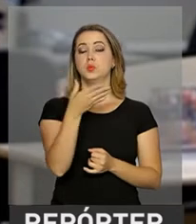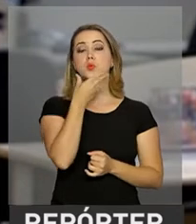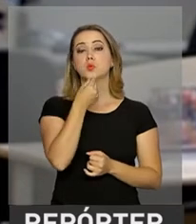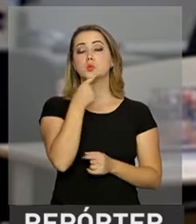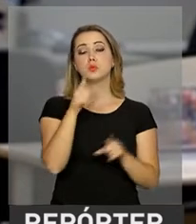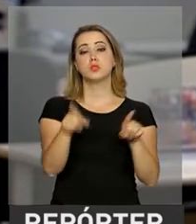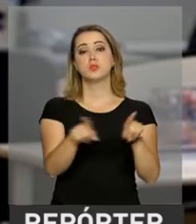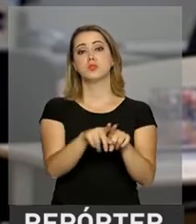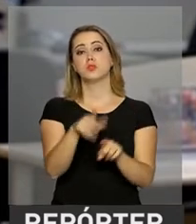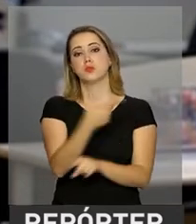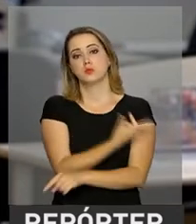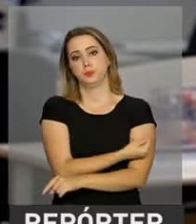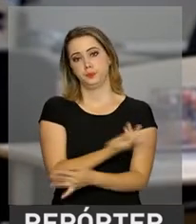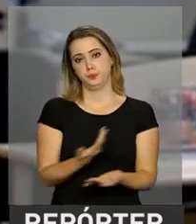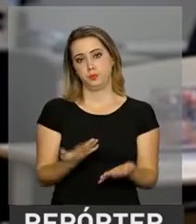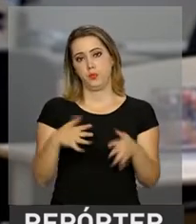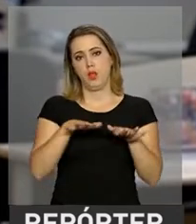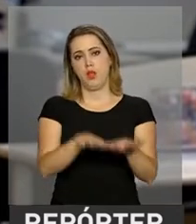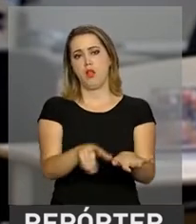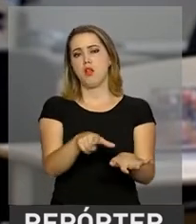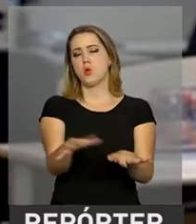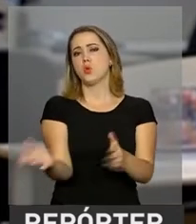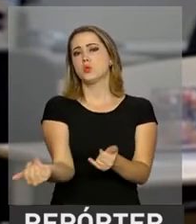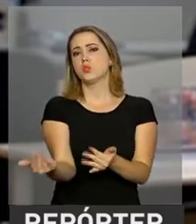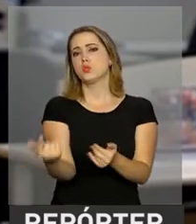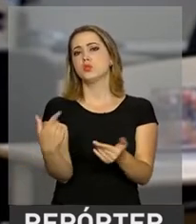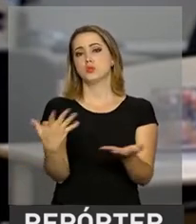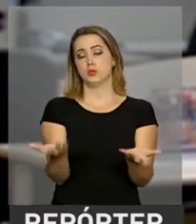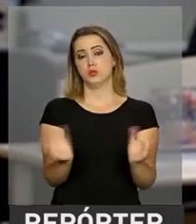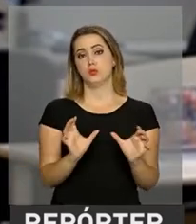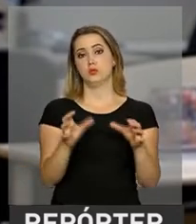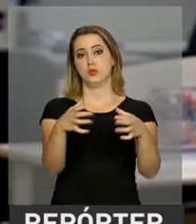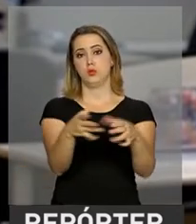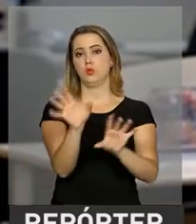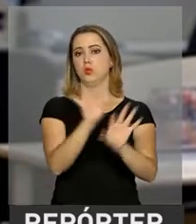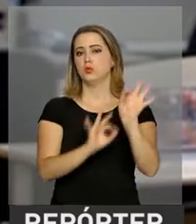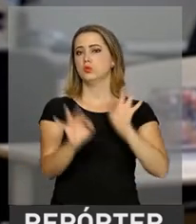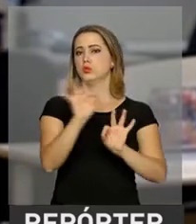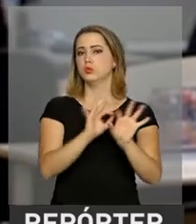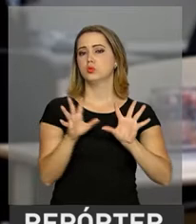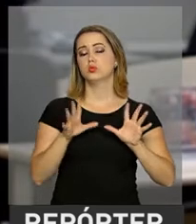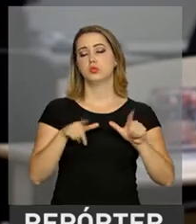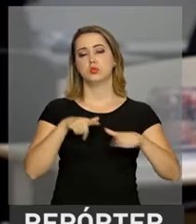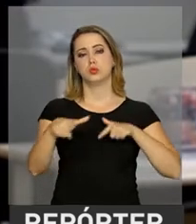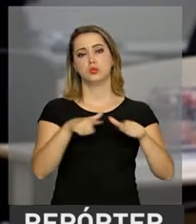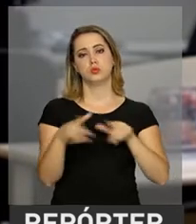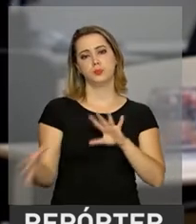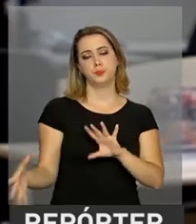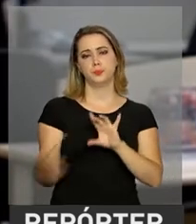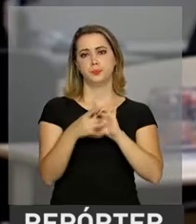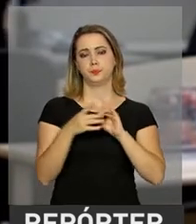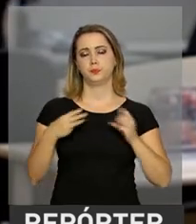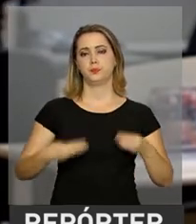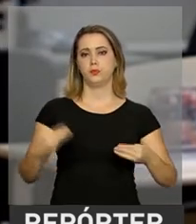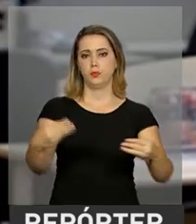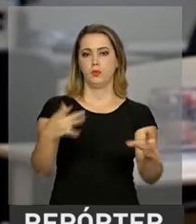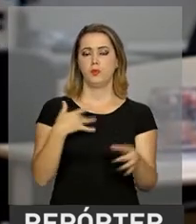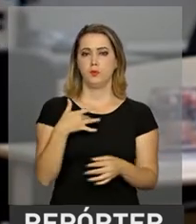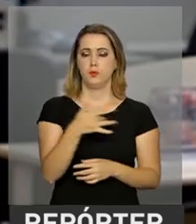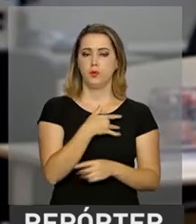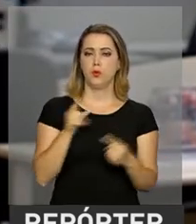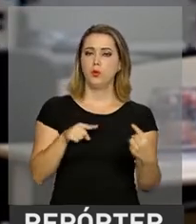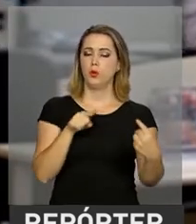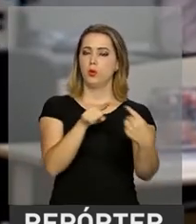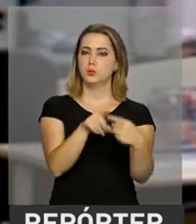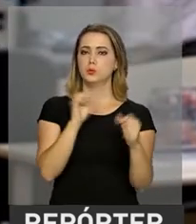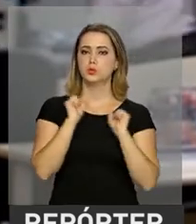meninos. Segundo ele, a inclusão dos adolescentes faz parte de um conjunto de ações integradas que o Ministério da Saúde realiza com o